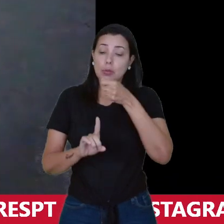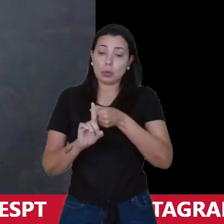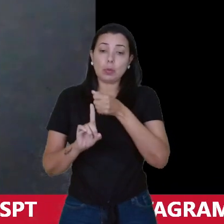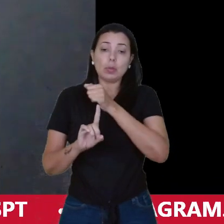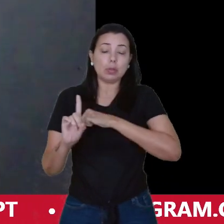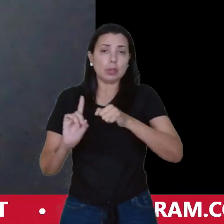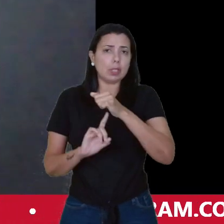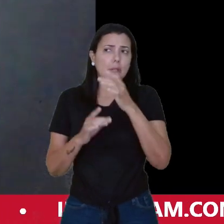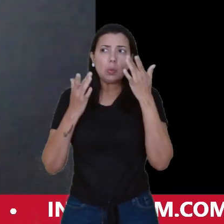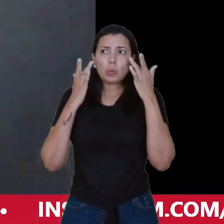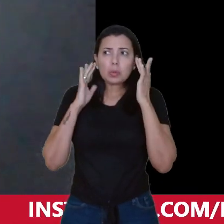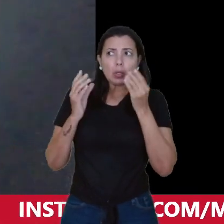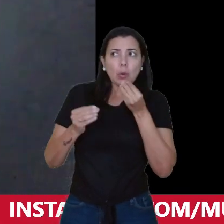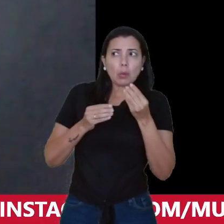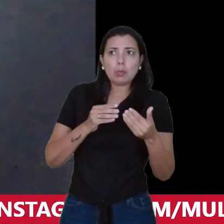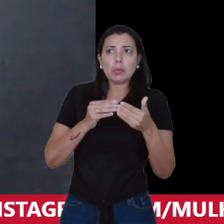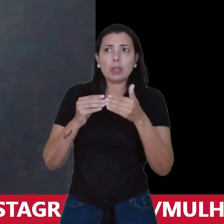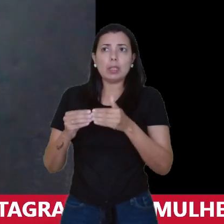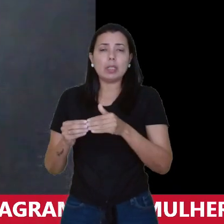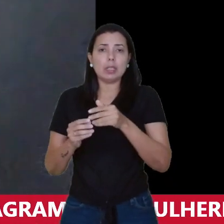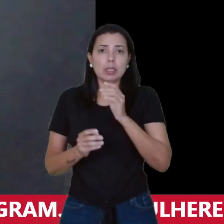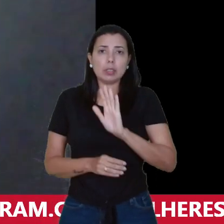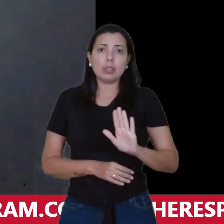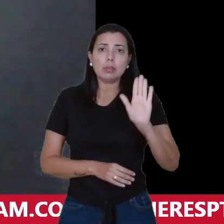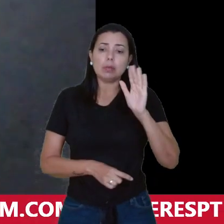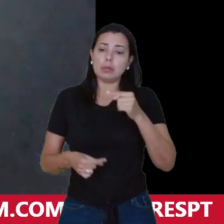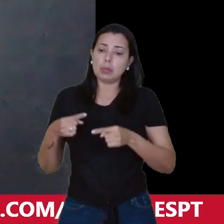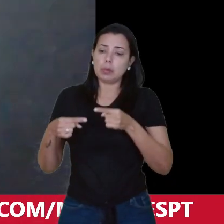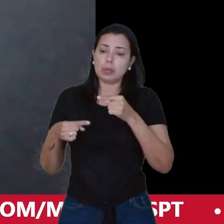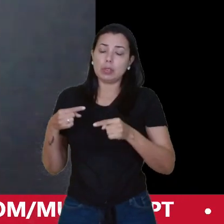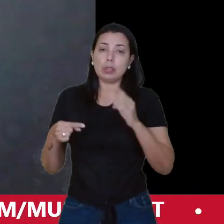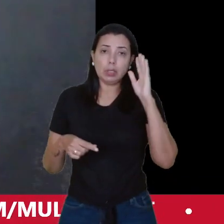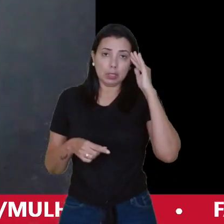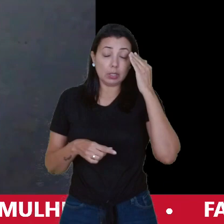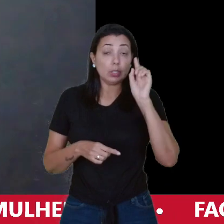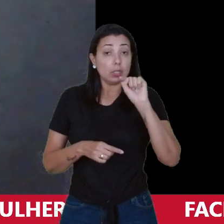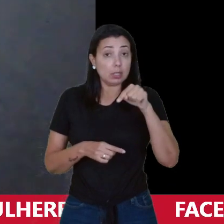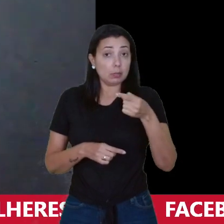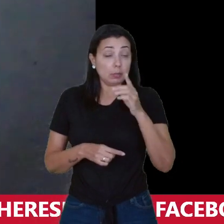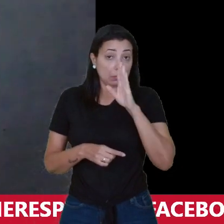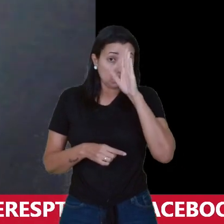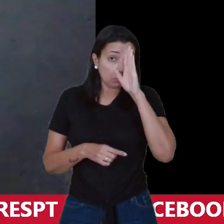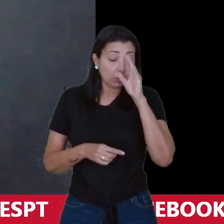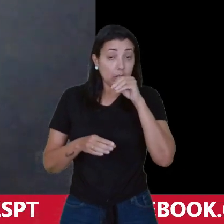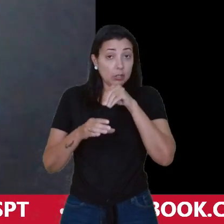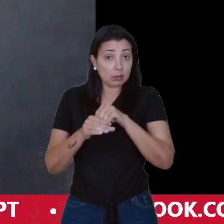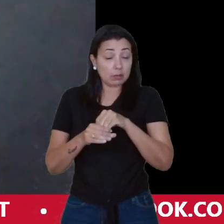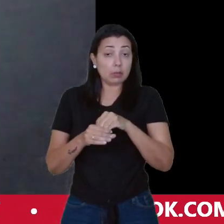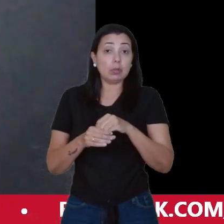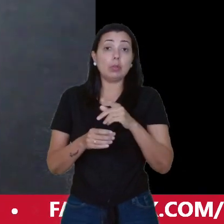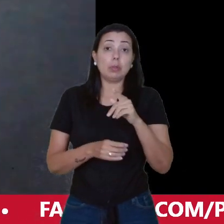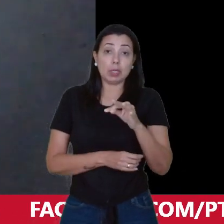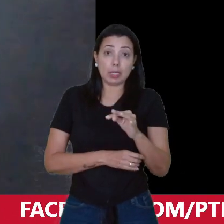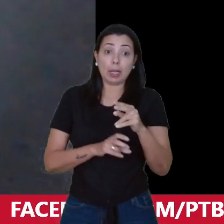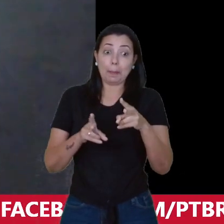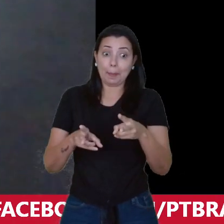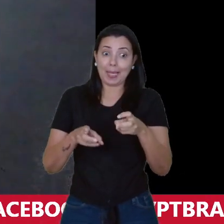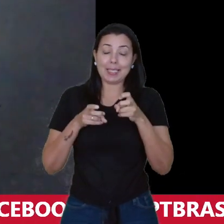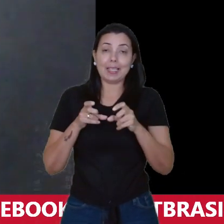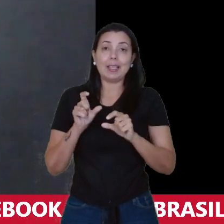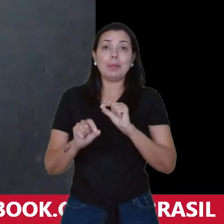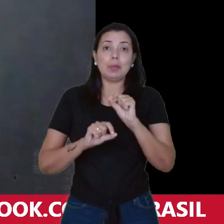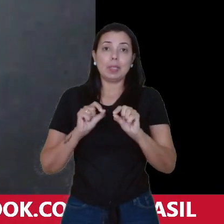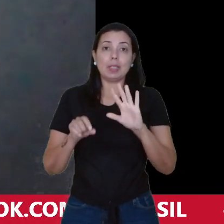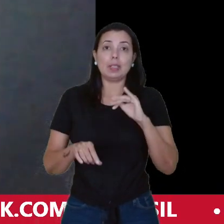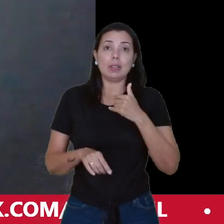Não entendia que aquilo me levaria a uma candidatura política. Entendi isso depois, principalmente dentro do PT, quando a gente percebe que